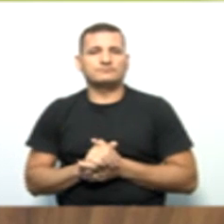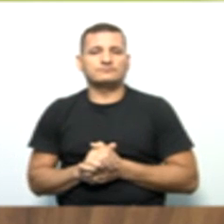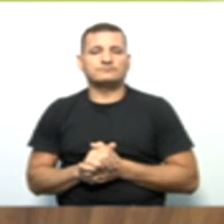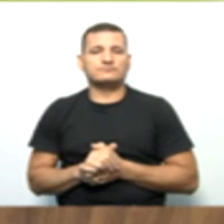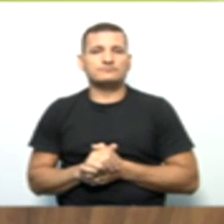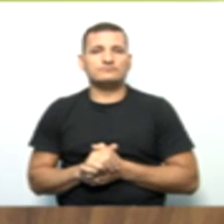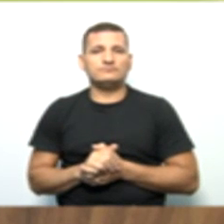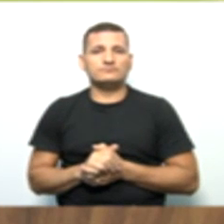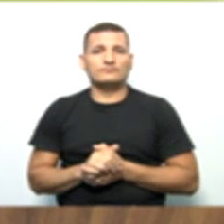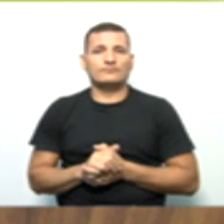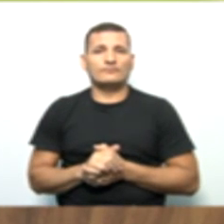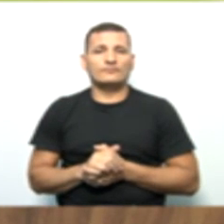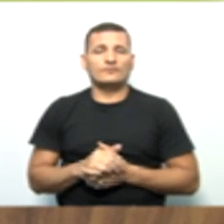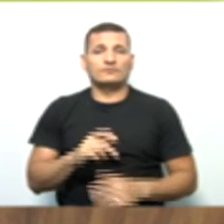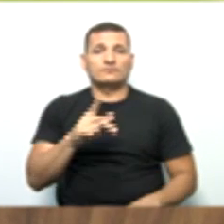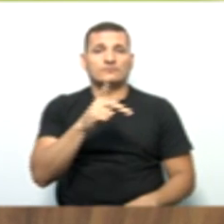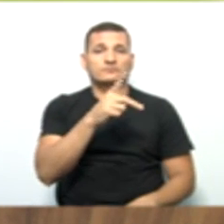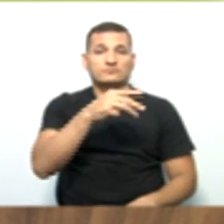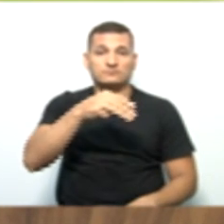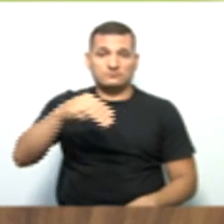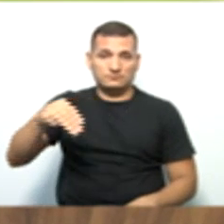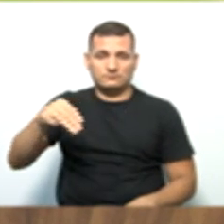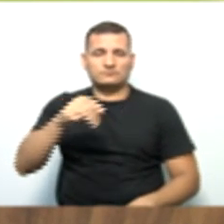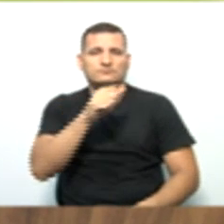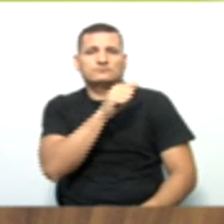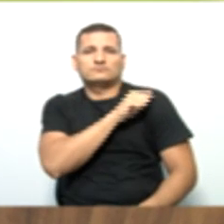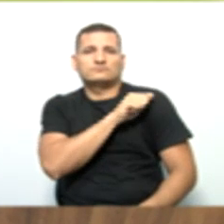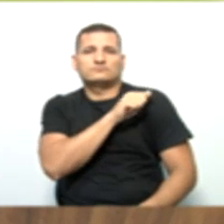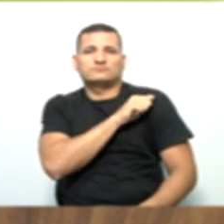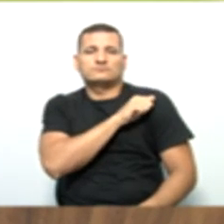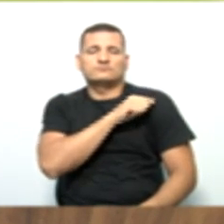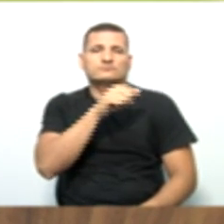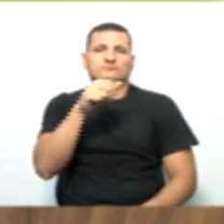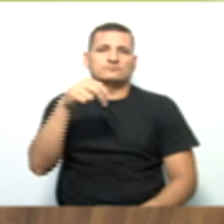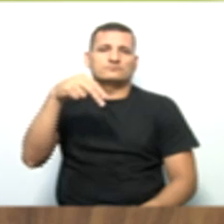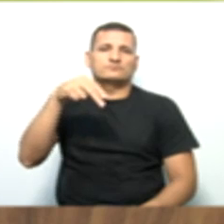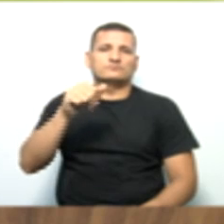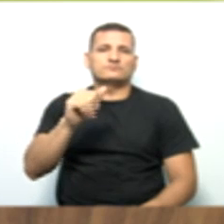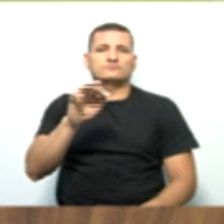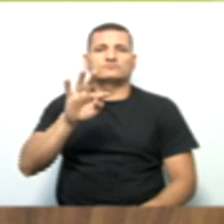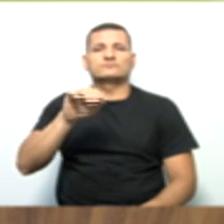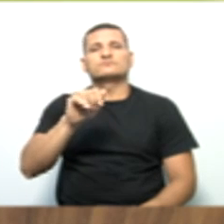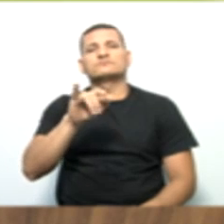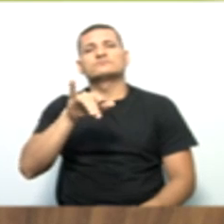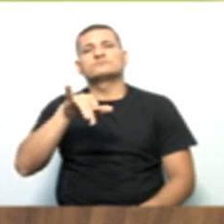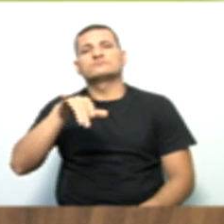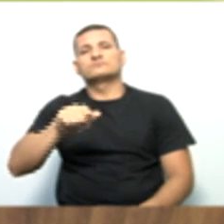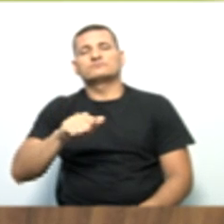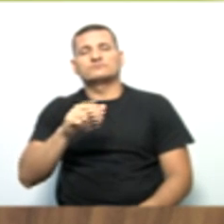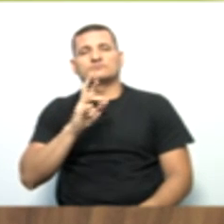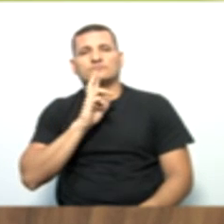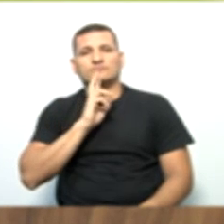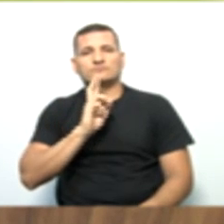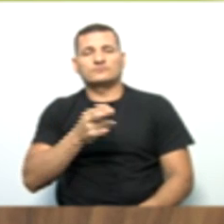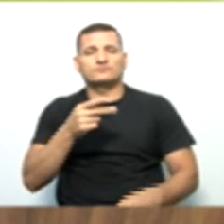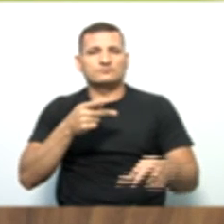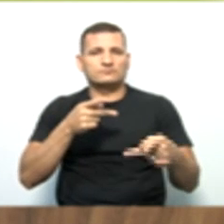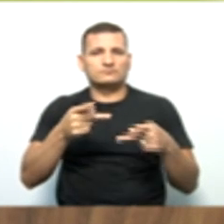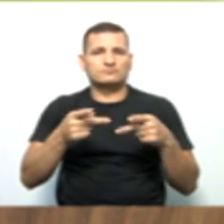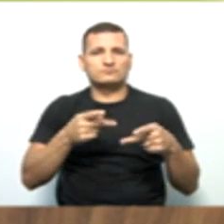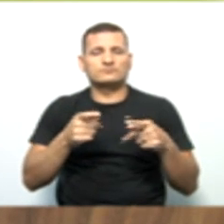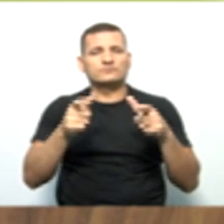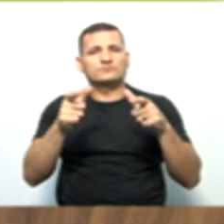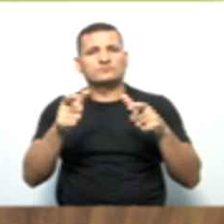Presidente Médici, a aluna Natália, ela respondeu que projeto é o lugar em que a criatividade, em que os requisitos